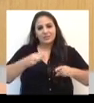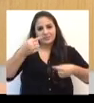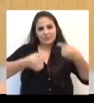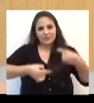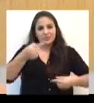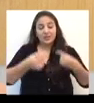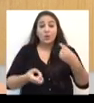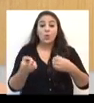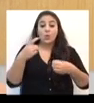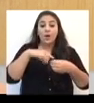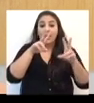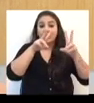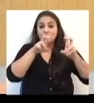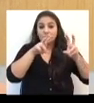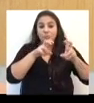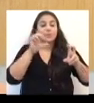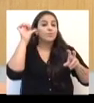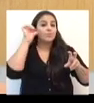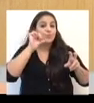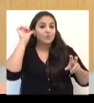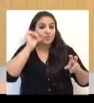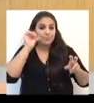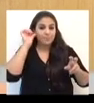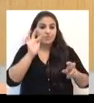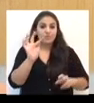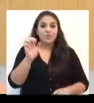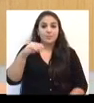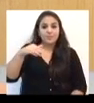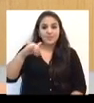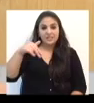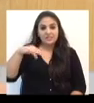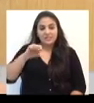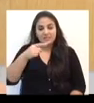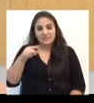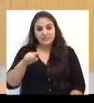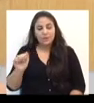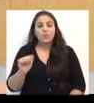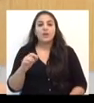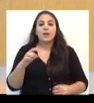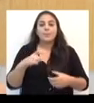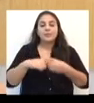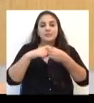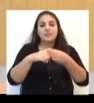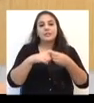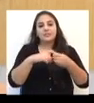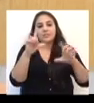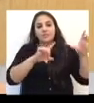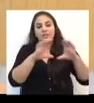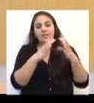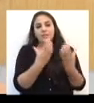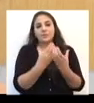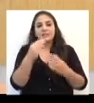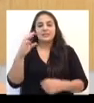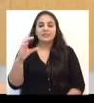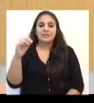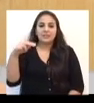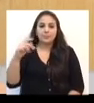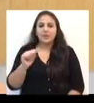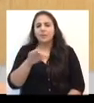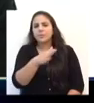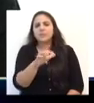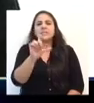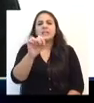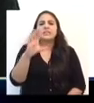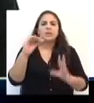a feminização. Esta parceria da TV Câmara com o CMP vai ao ar em torno das 10 horas da